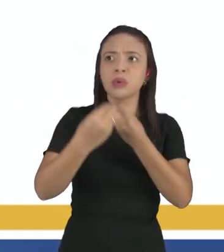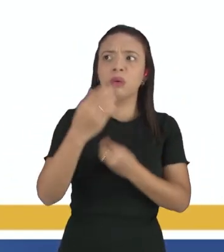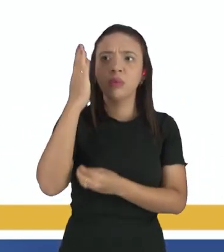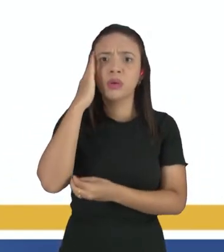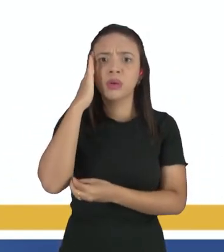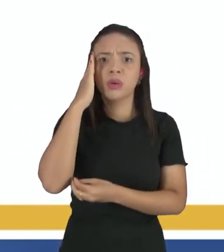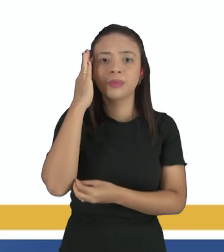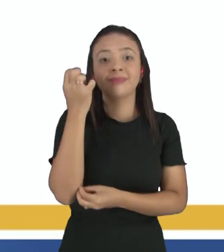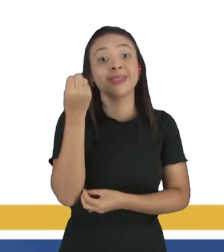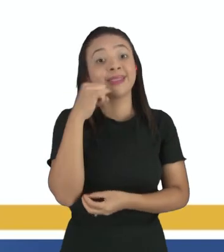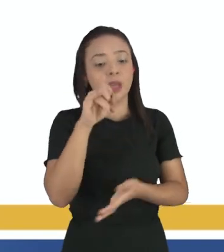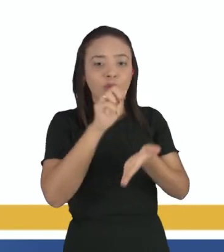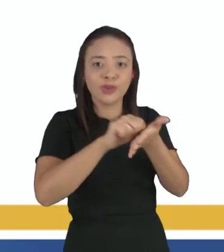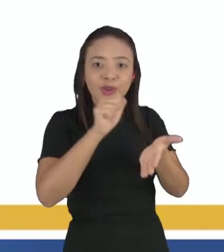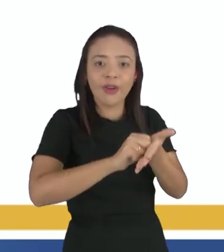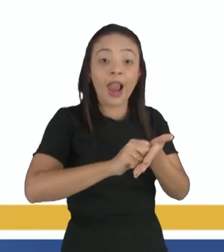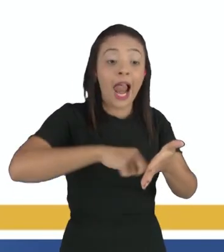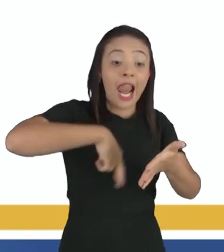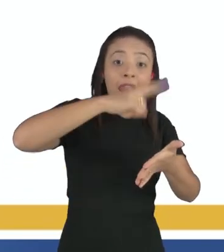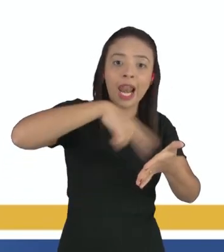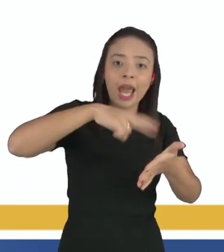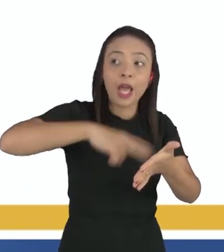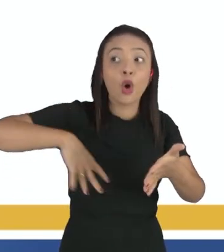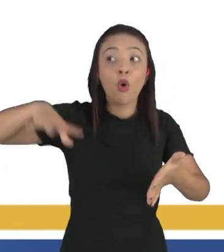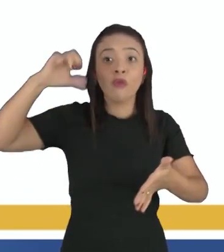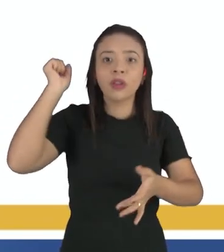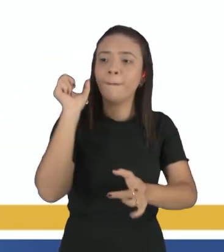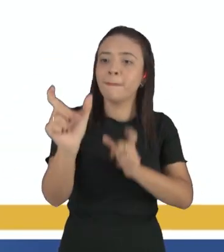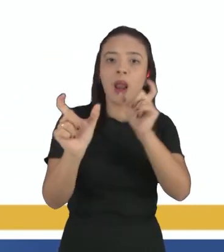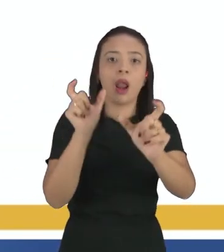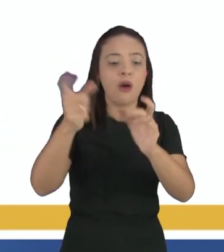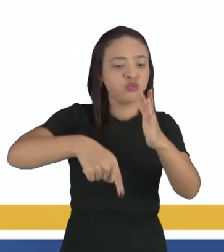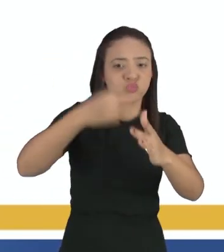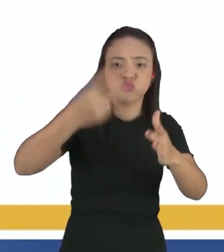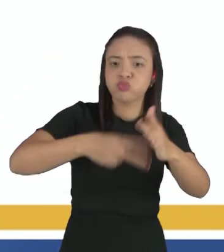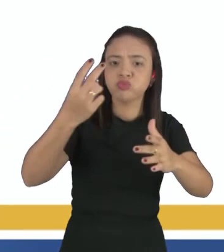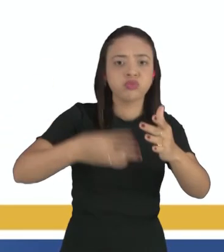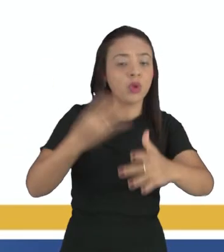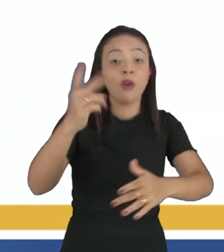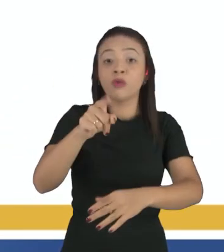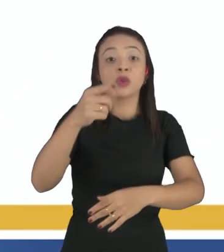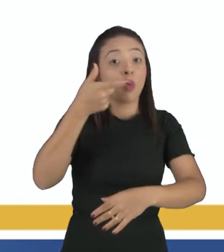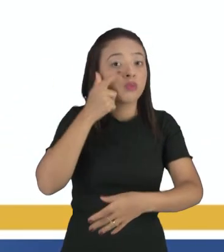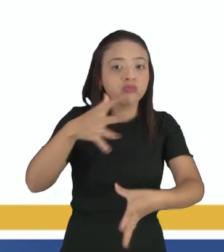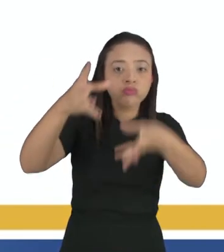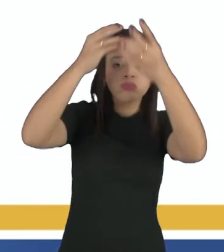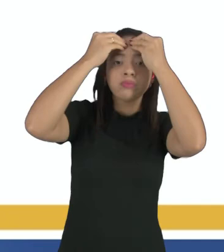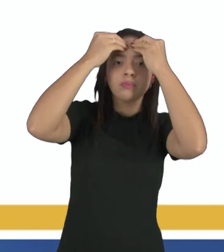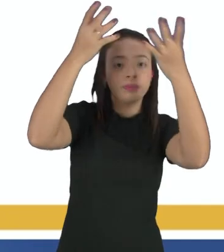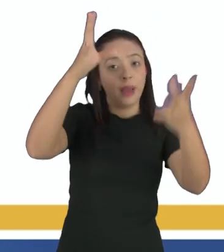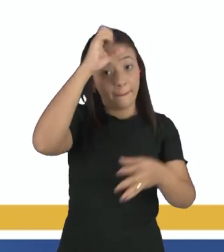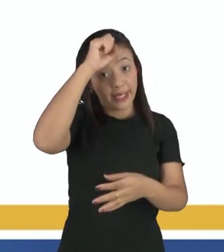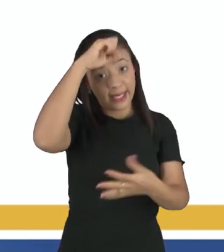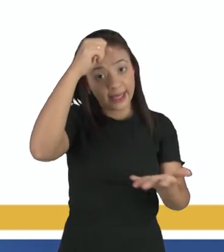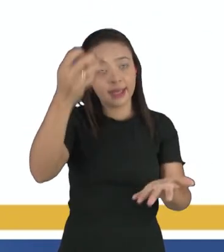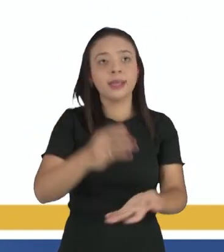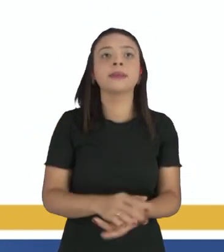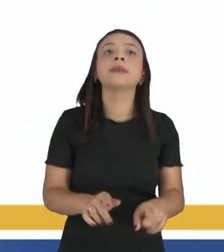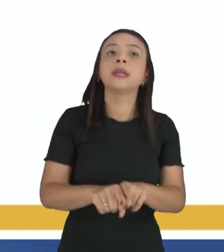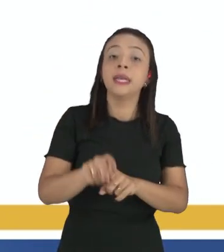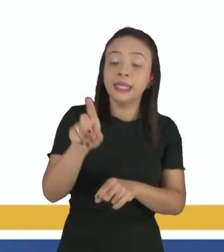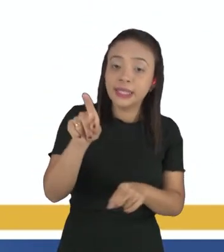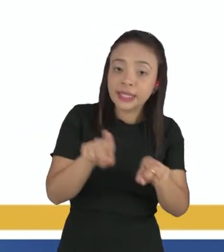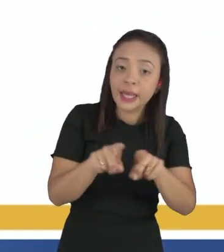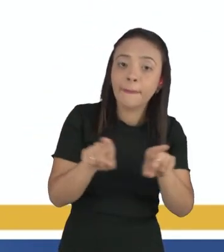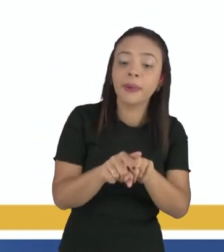Escrevendo, ouvindo, lendo essa palavra várias vezes, acaba internalizando no seu saber. Assim também com os termos